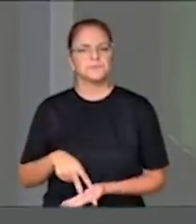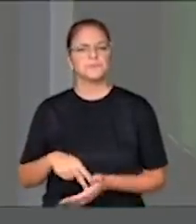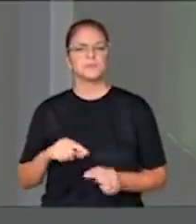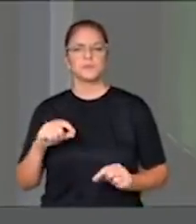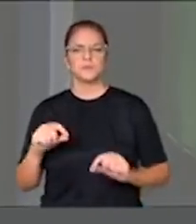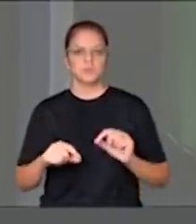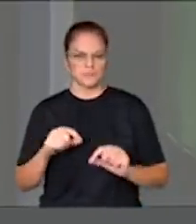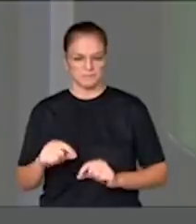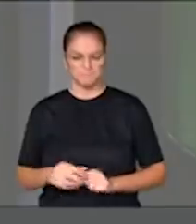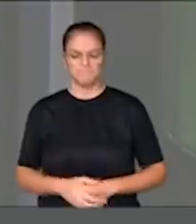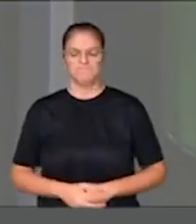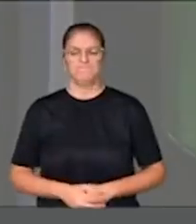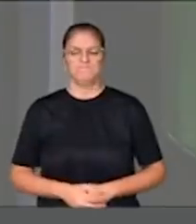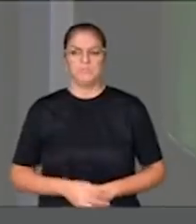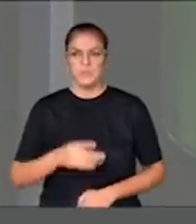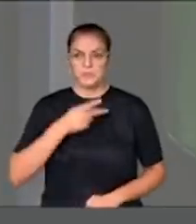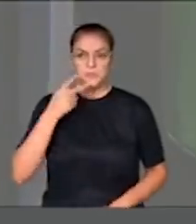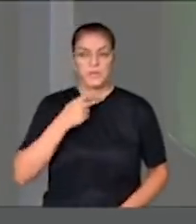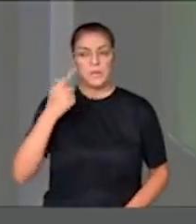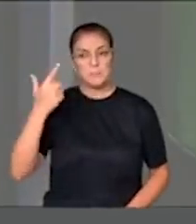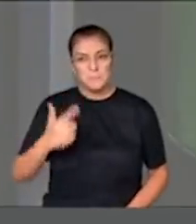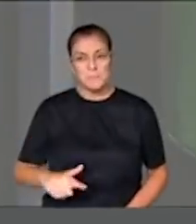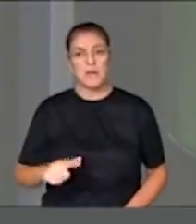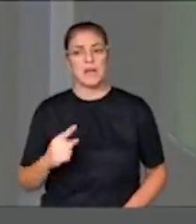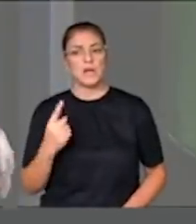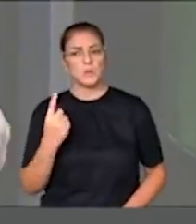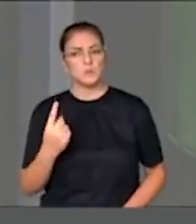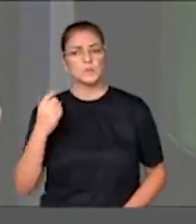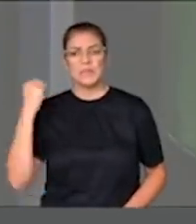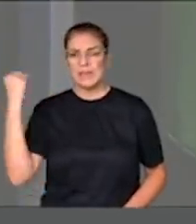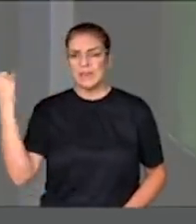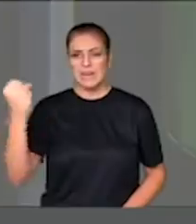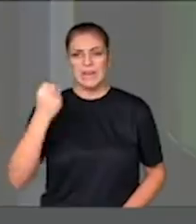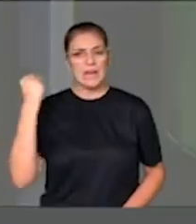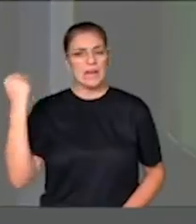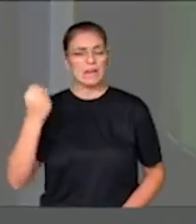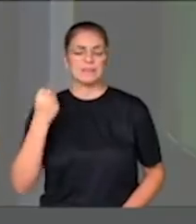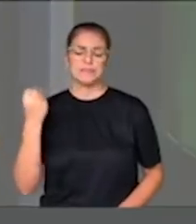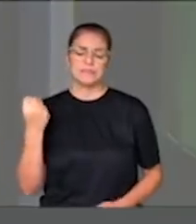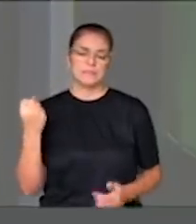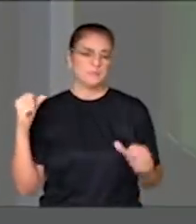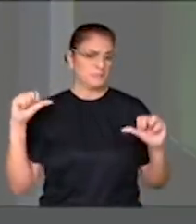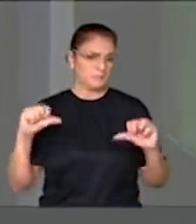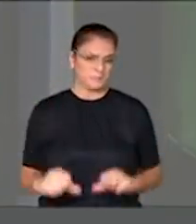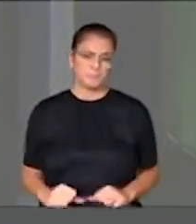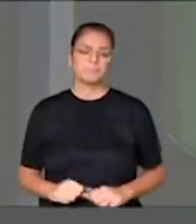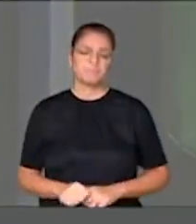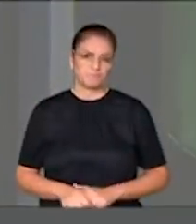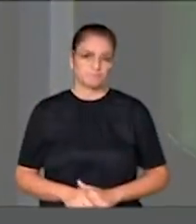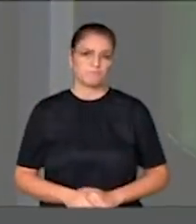mais um agravamento deputados a recarga mais um agravamento num